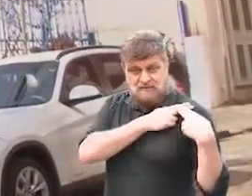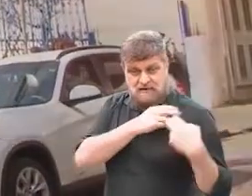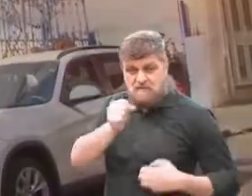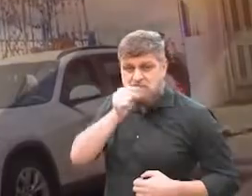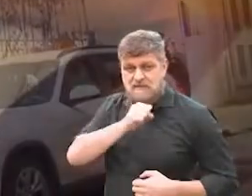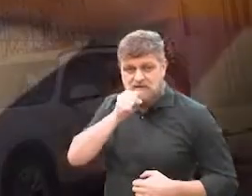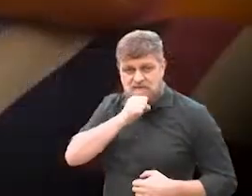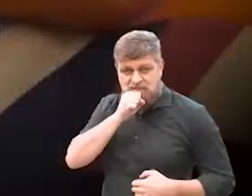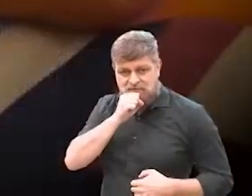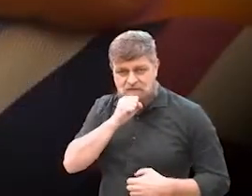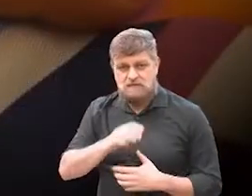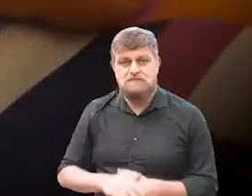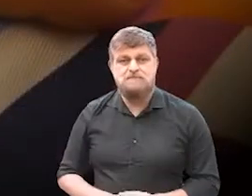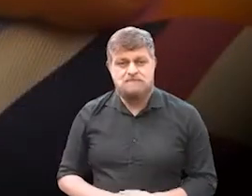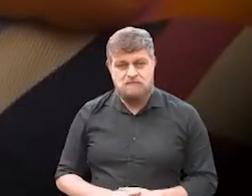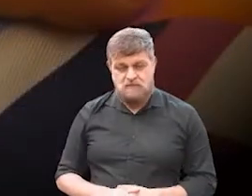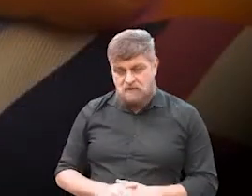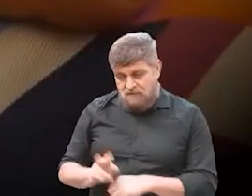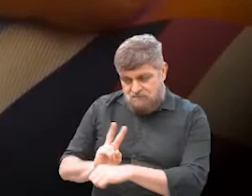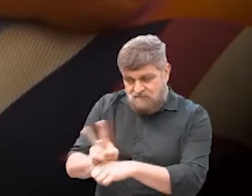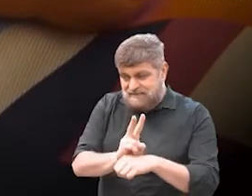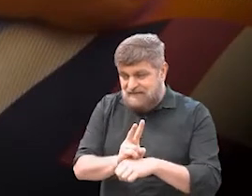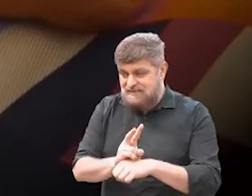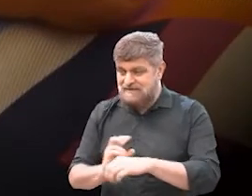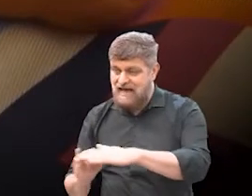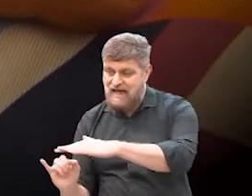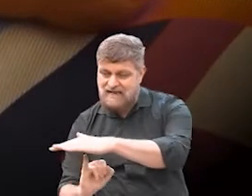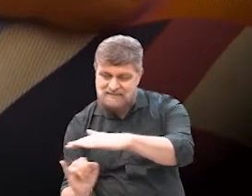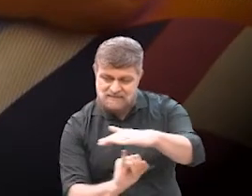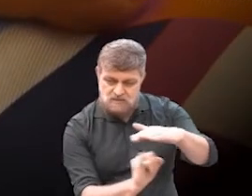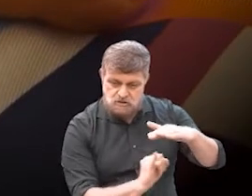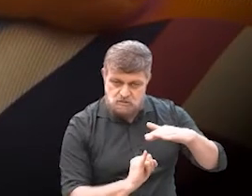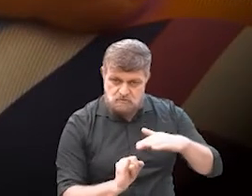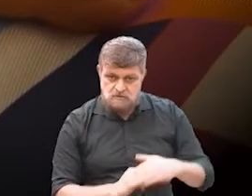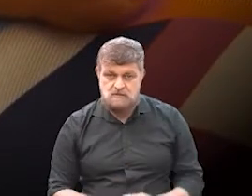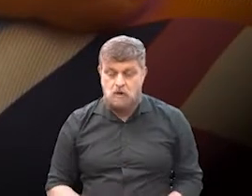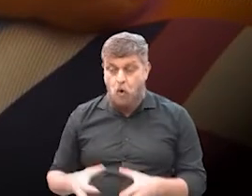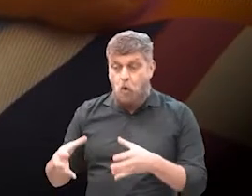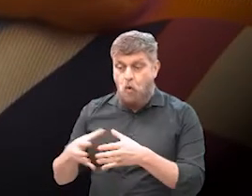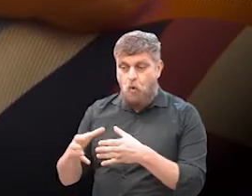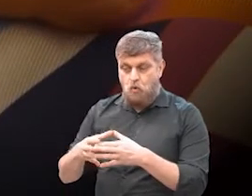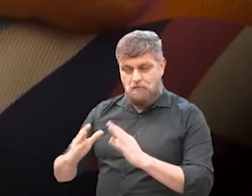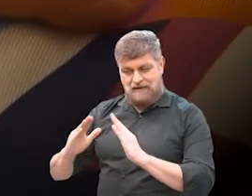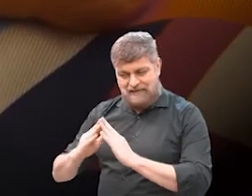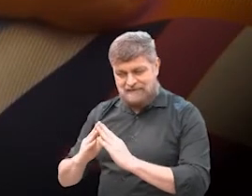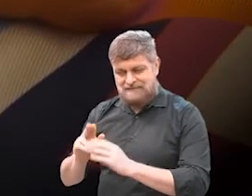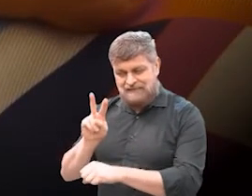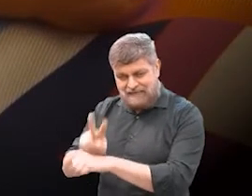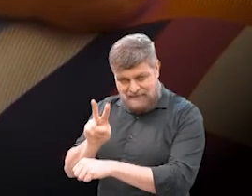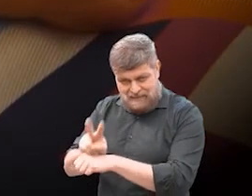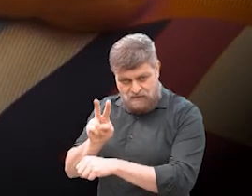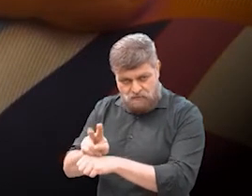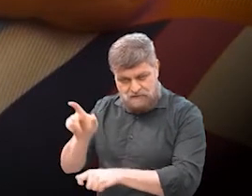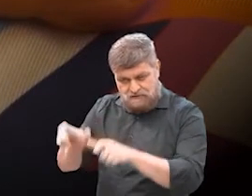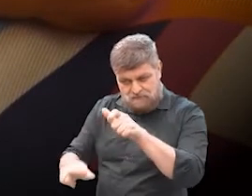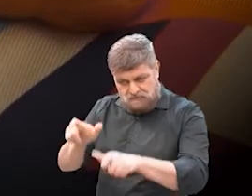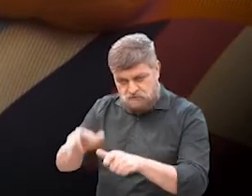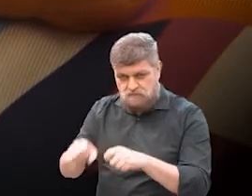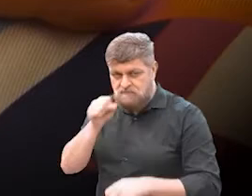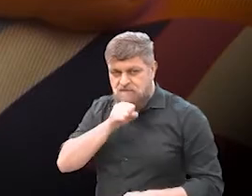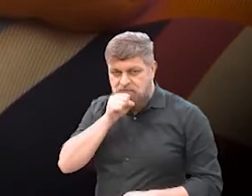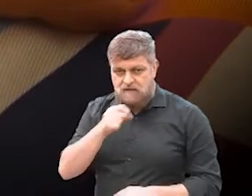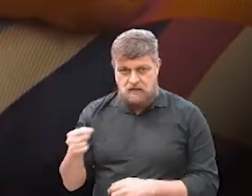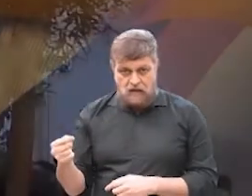Idoso, que, entre outras coisas, é responsável por fiscalizar as entidades governamentais ou não governamentais de atendimento